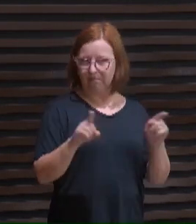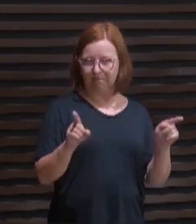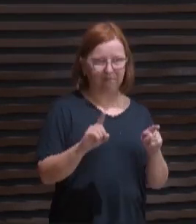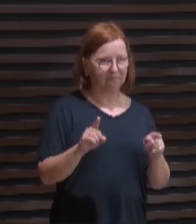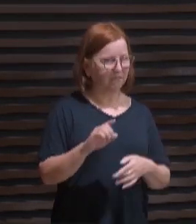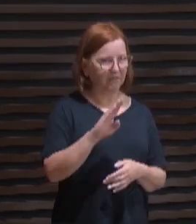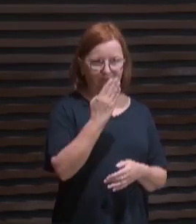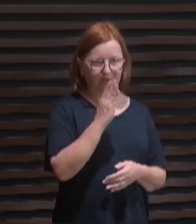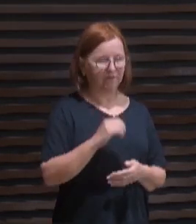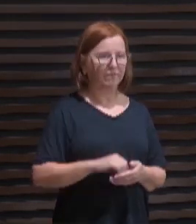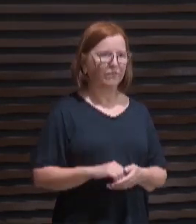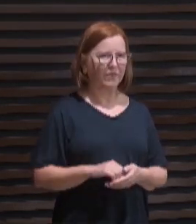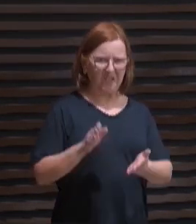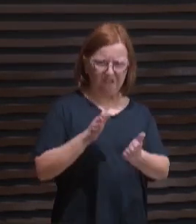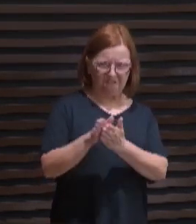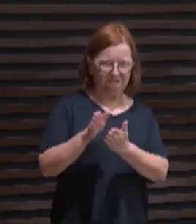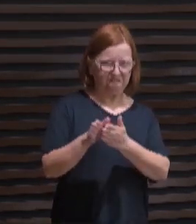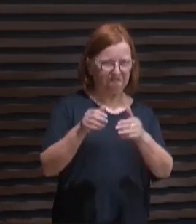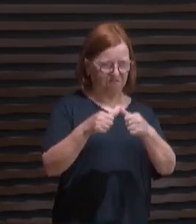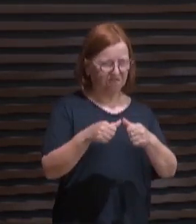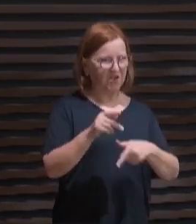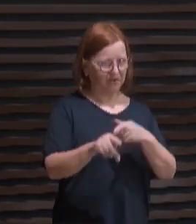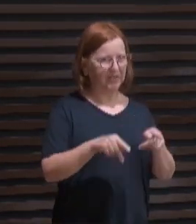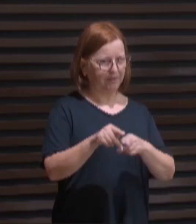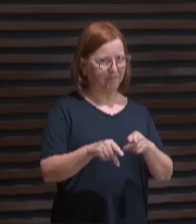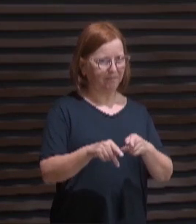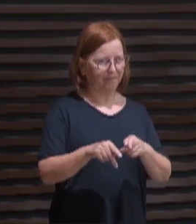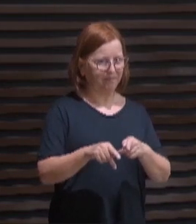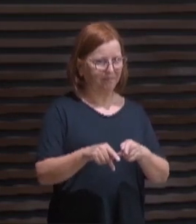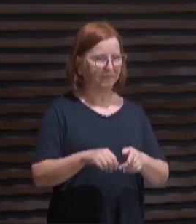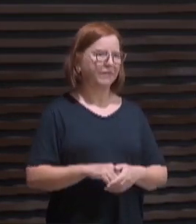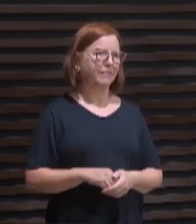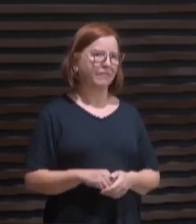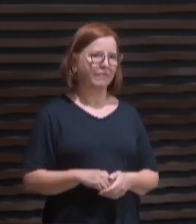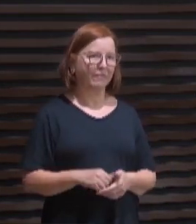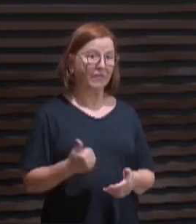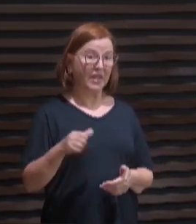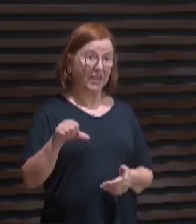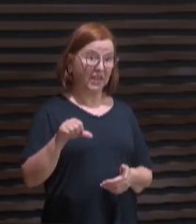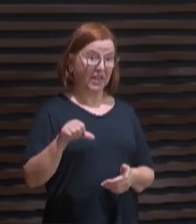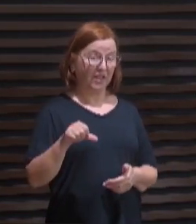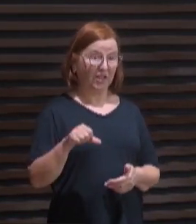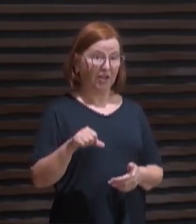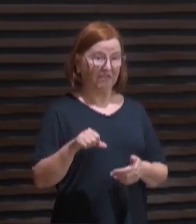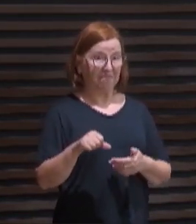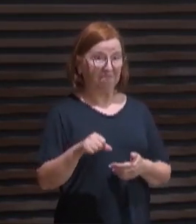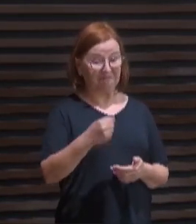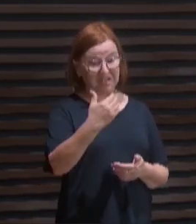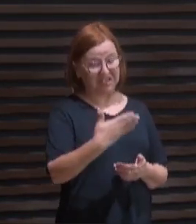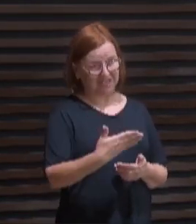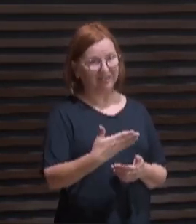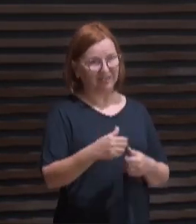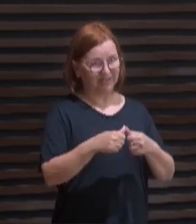poder. Foge também desse. 19 características desse tempo.